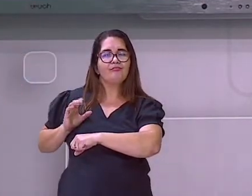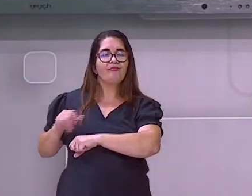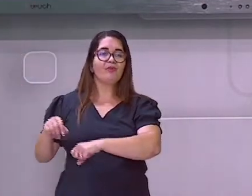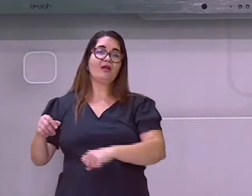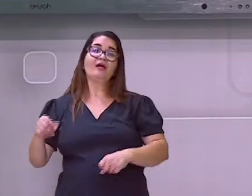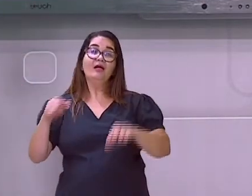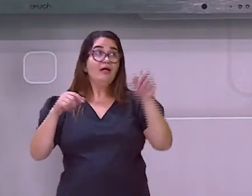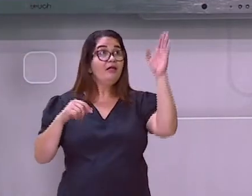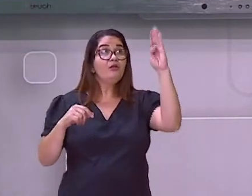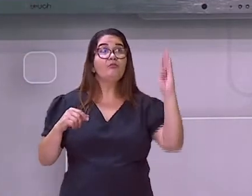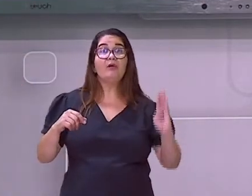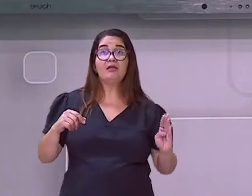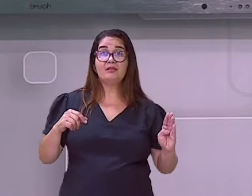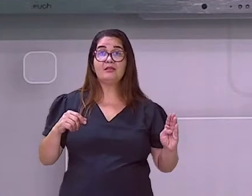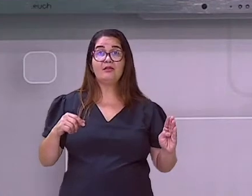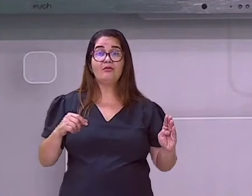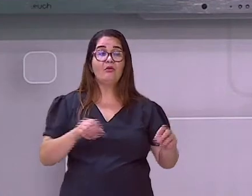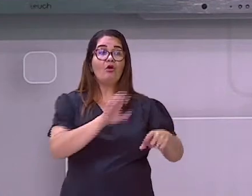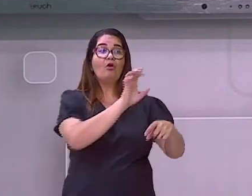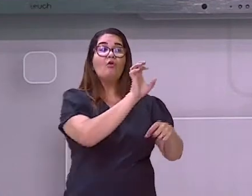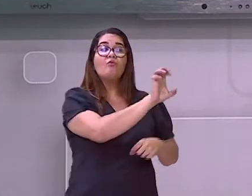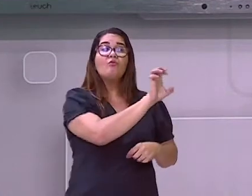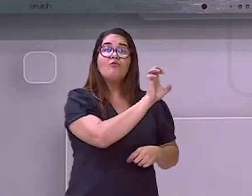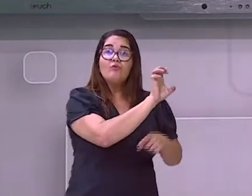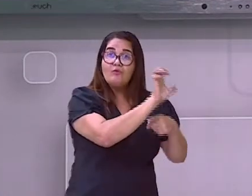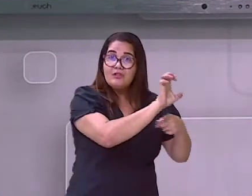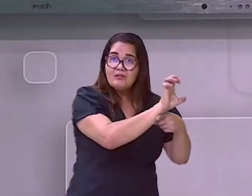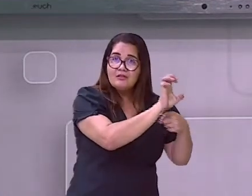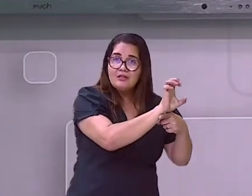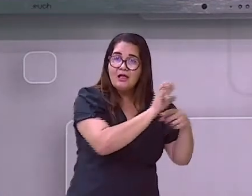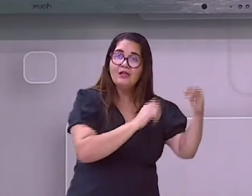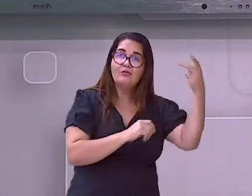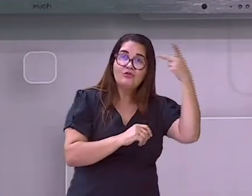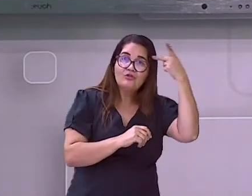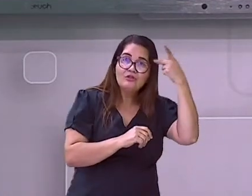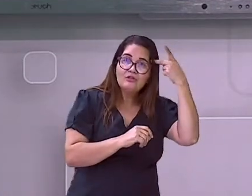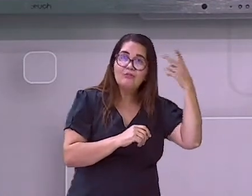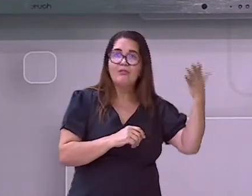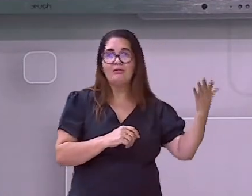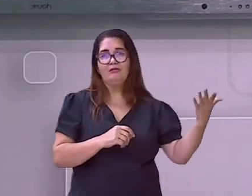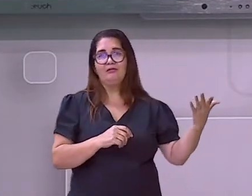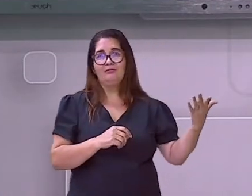afogado, no Nordeste estão morrendo de sede. Isso é Brasil.